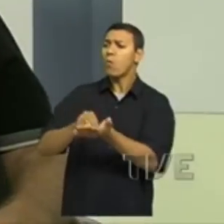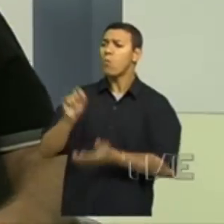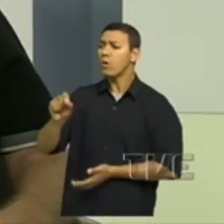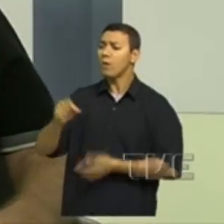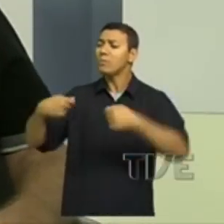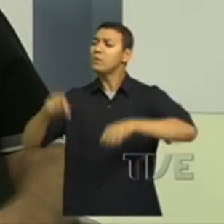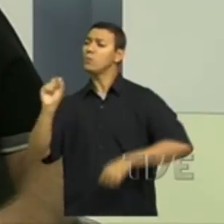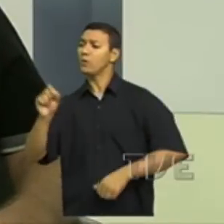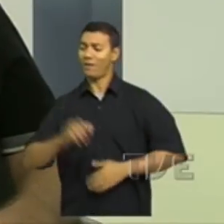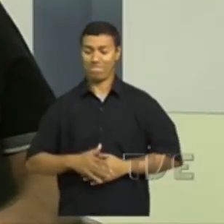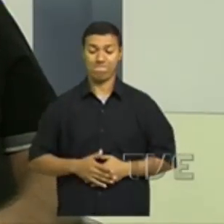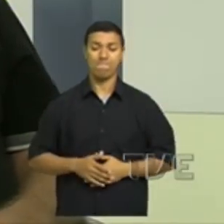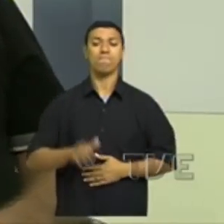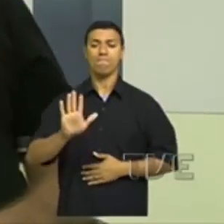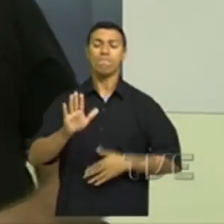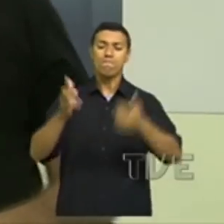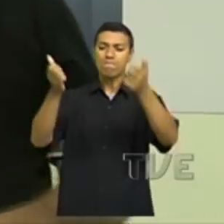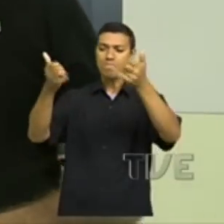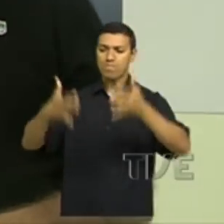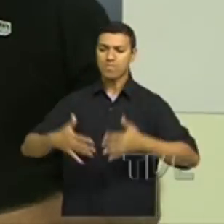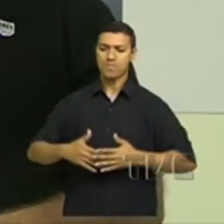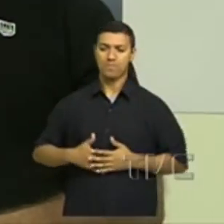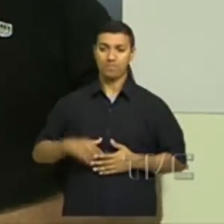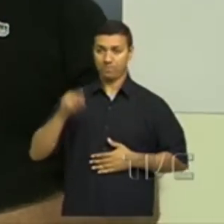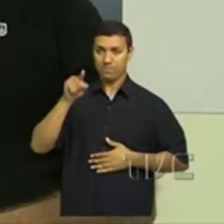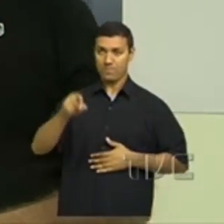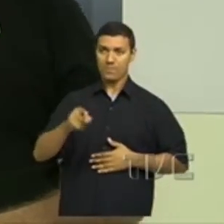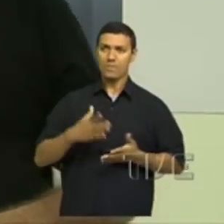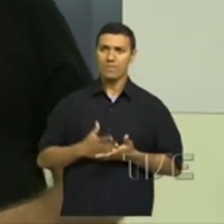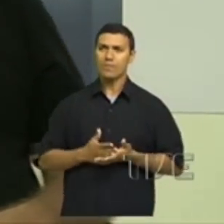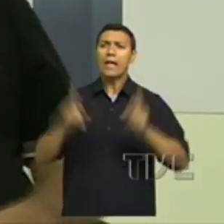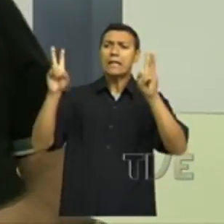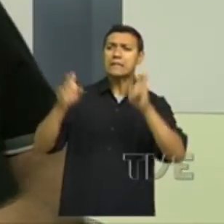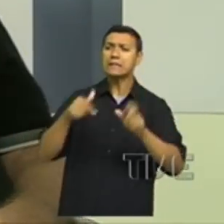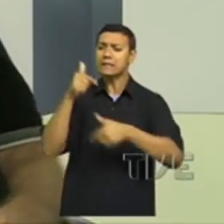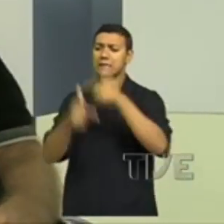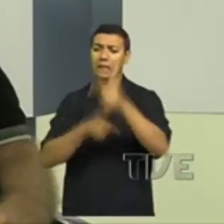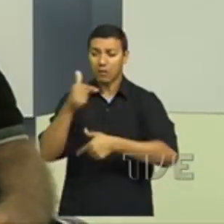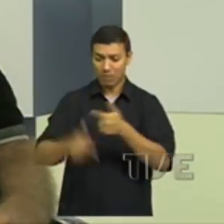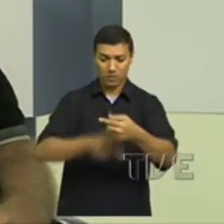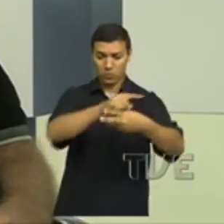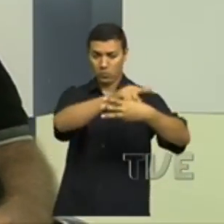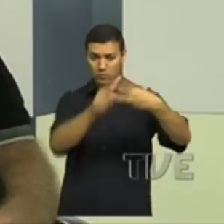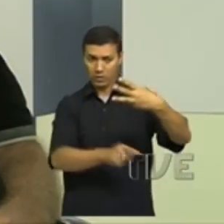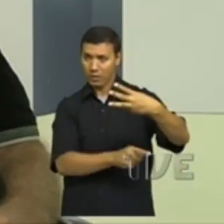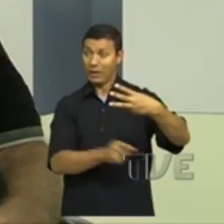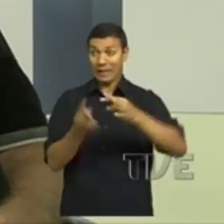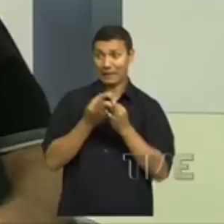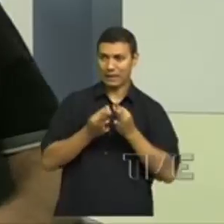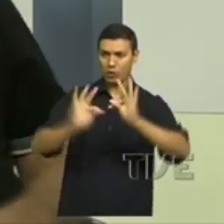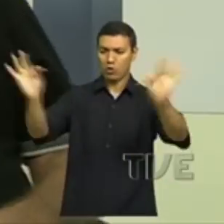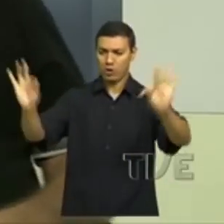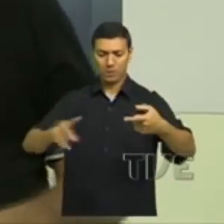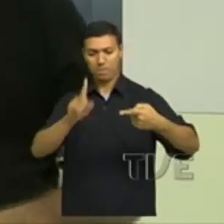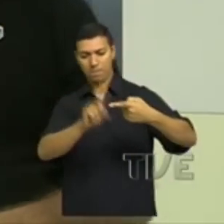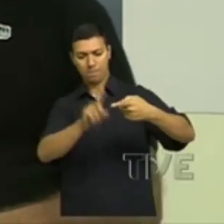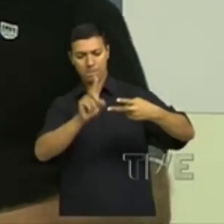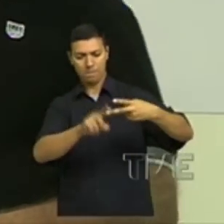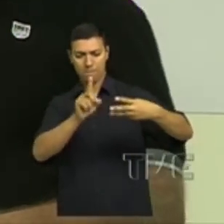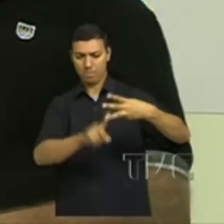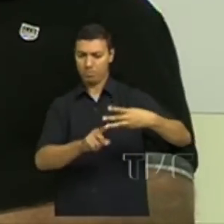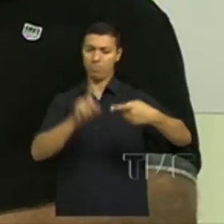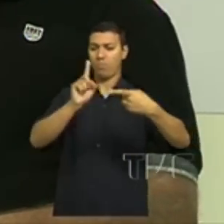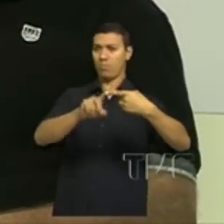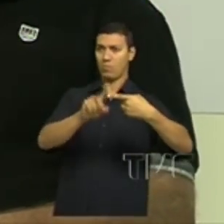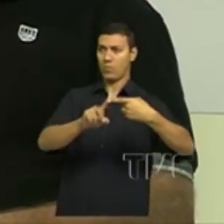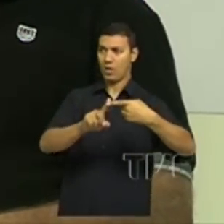nesse festival, a gente está trabalhando com três tecnologias de acessibilidade.